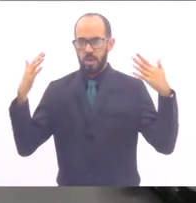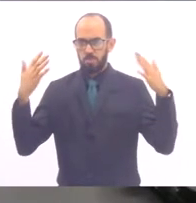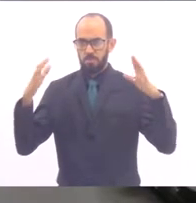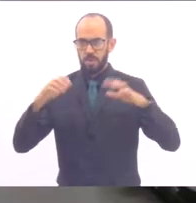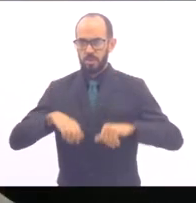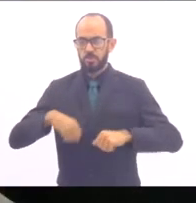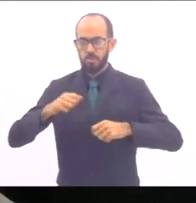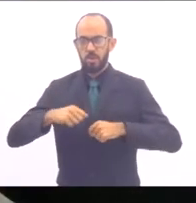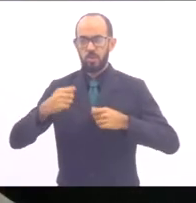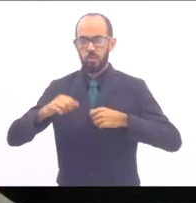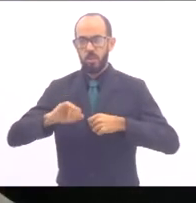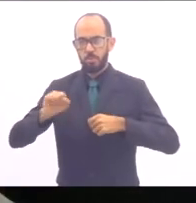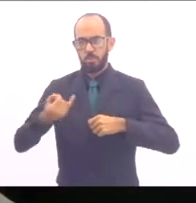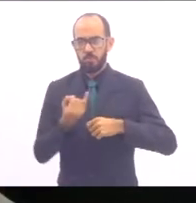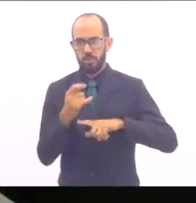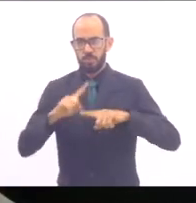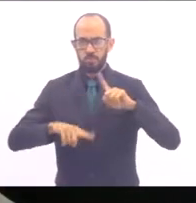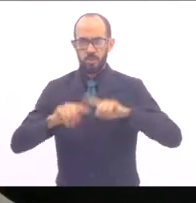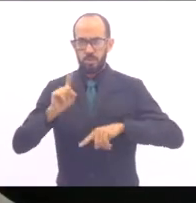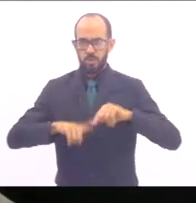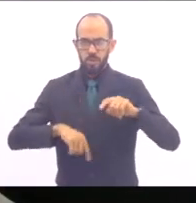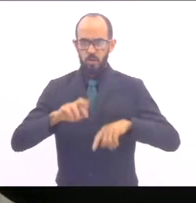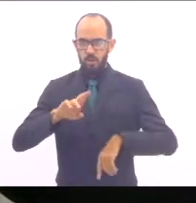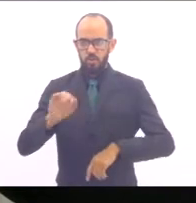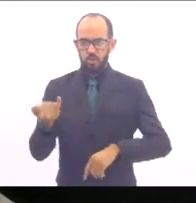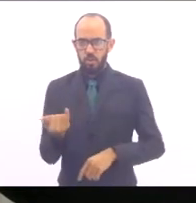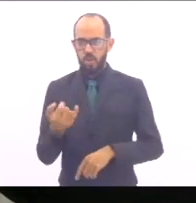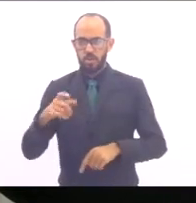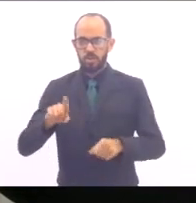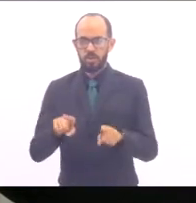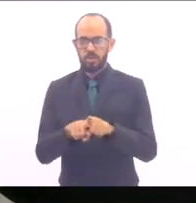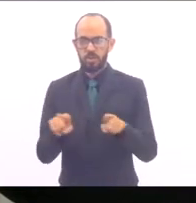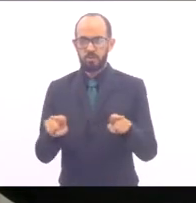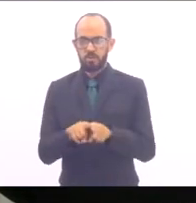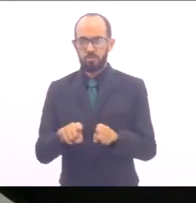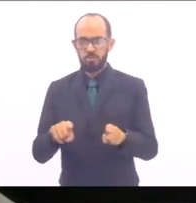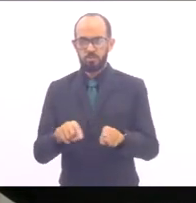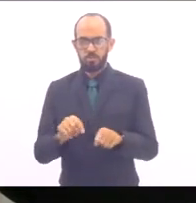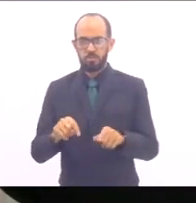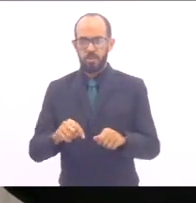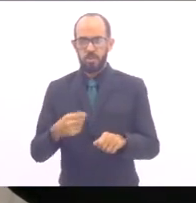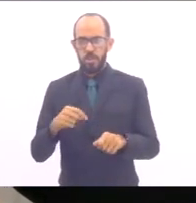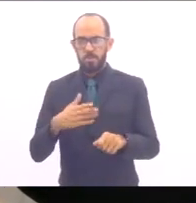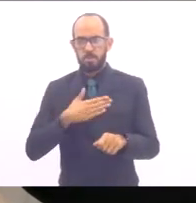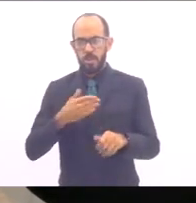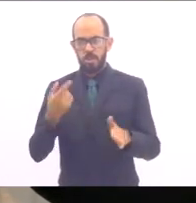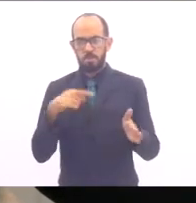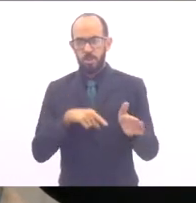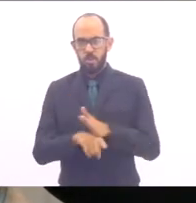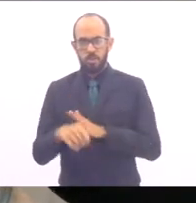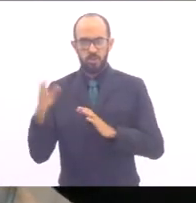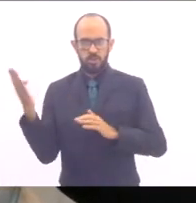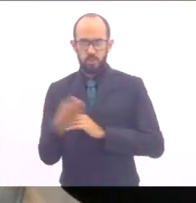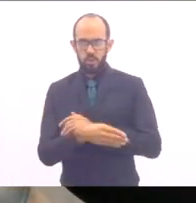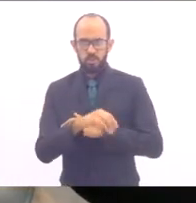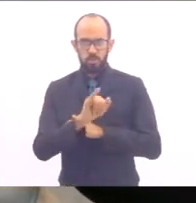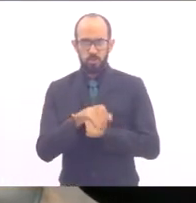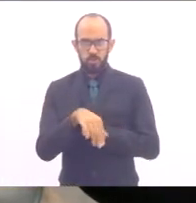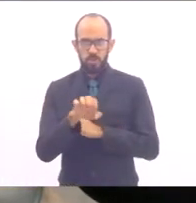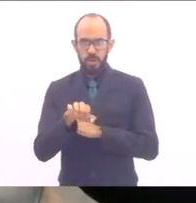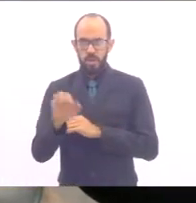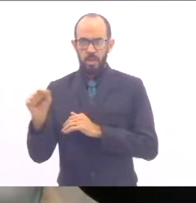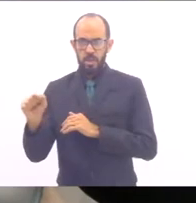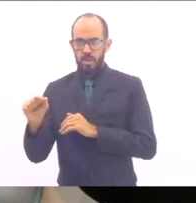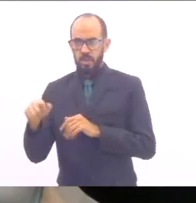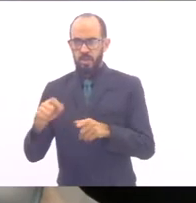RJ, compacto do anseio do Santiago pelo início. Minha pergunta vai mais para o INEA,